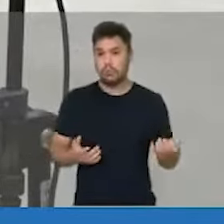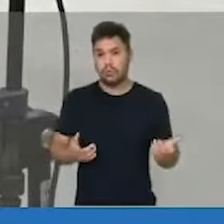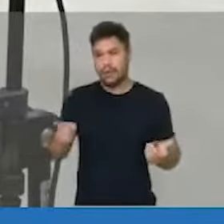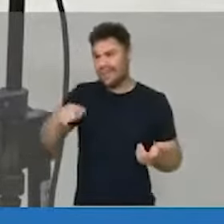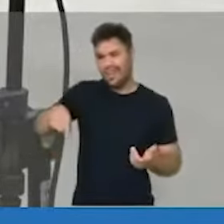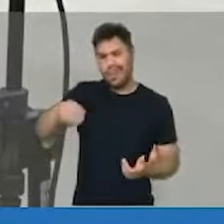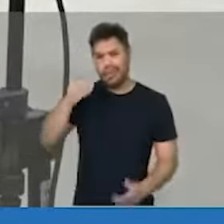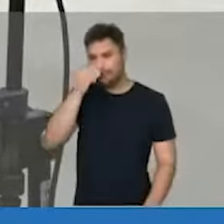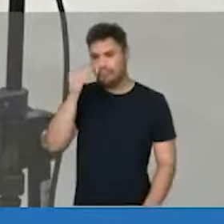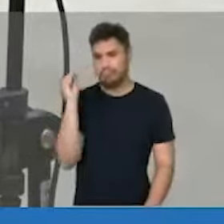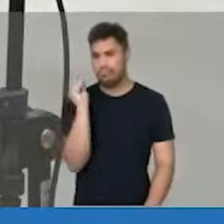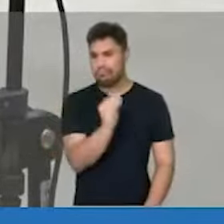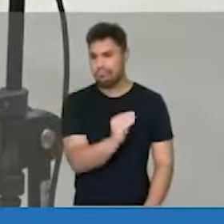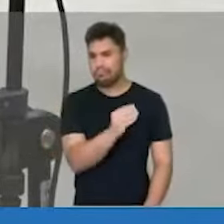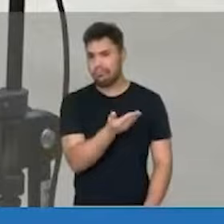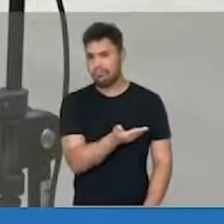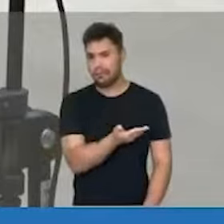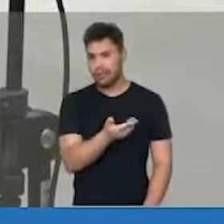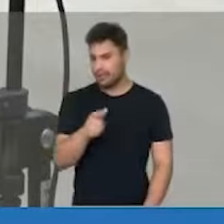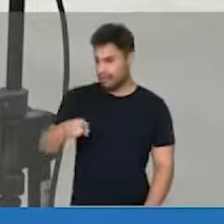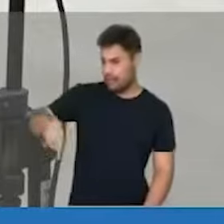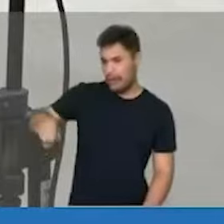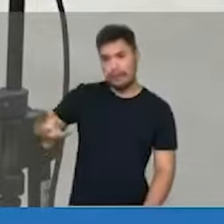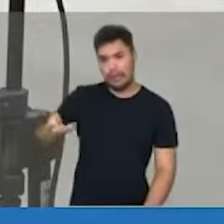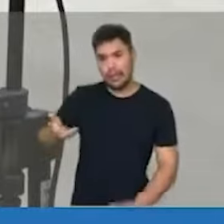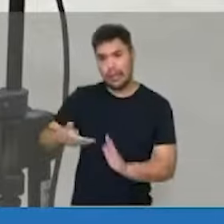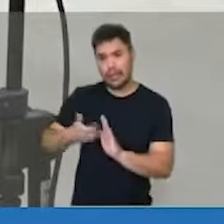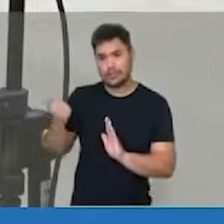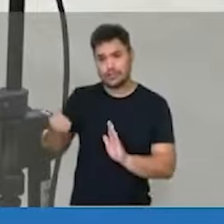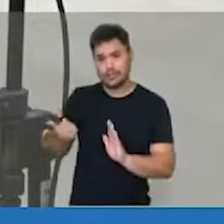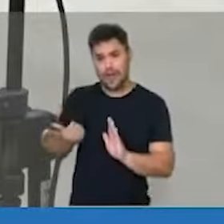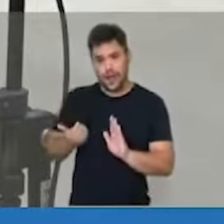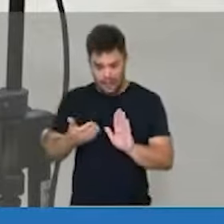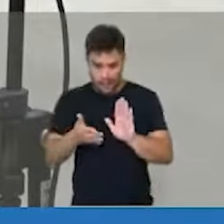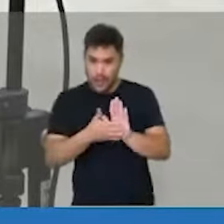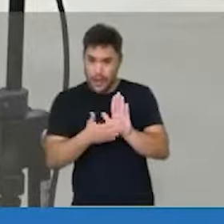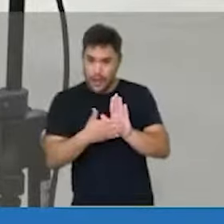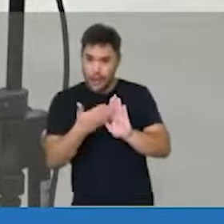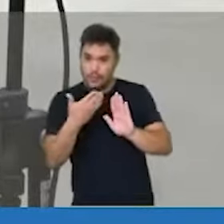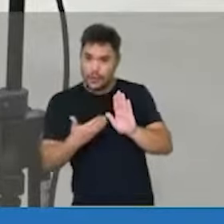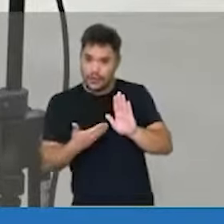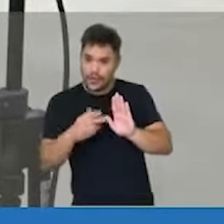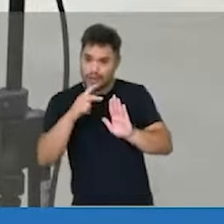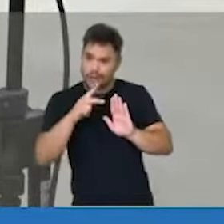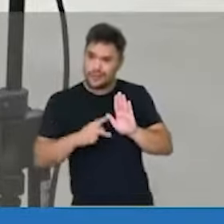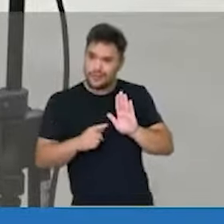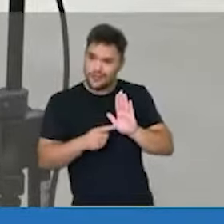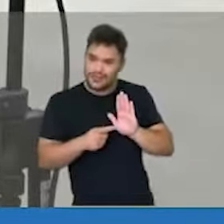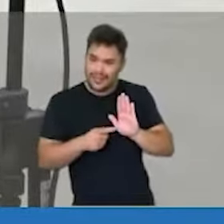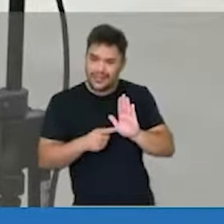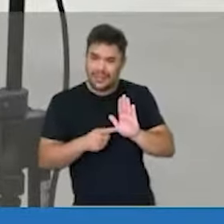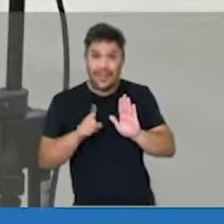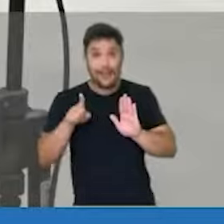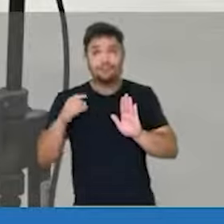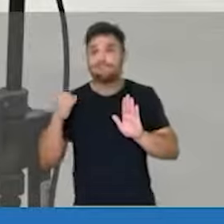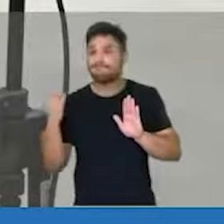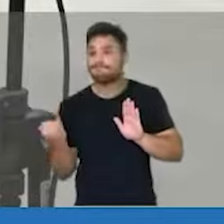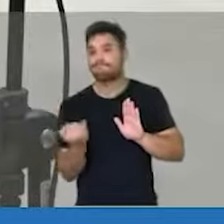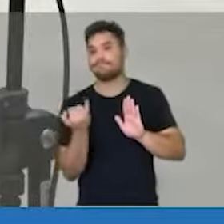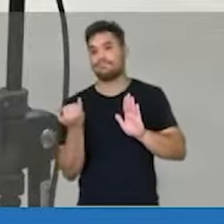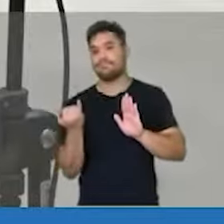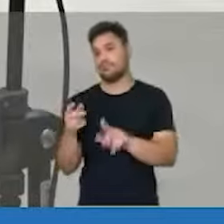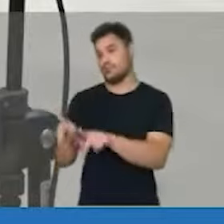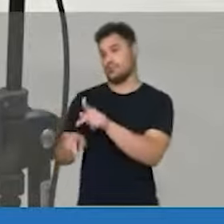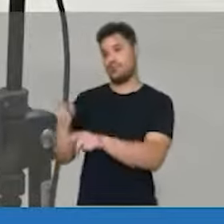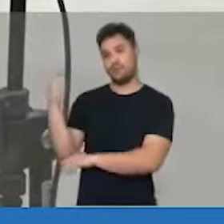São invisibilizadas pelos que querem retirar uma medida ou um projeto que é absolutamente fundamental para o povo do Rio Grande do